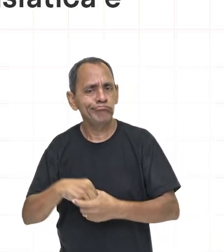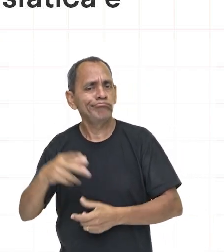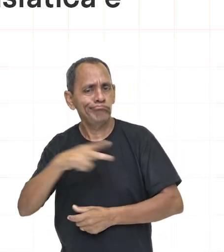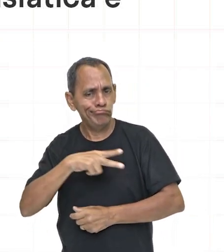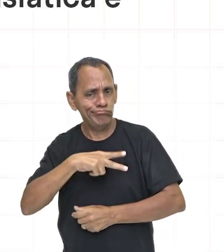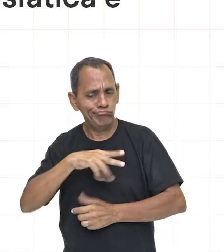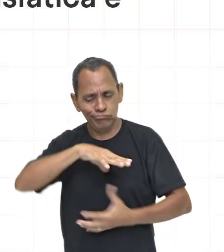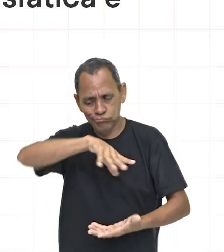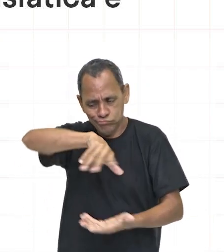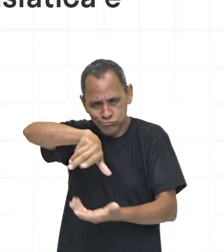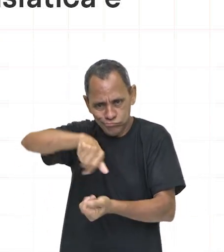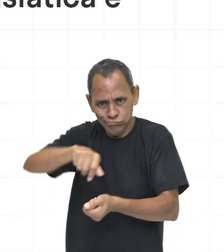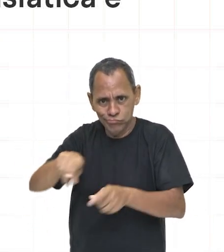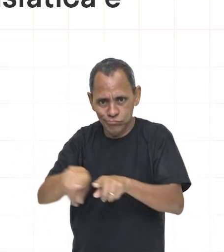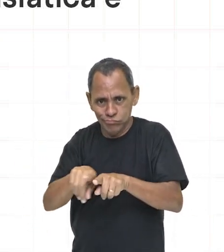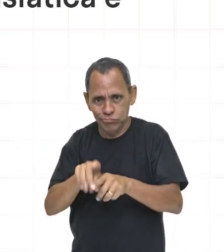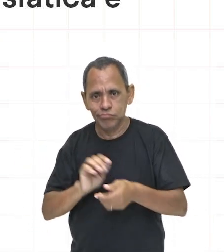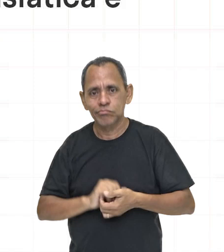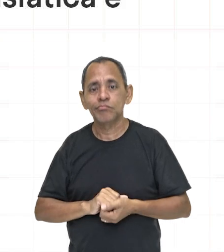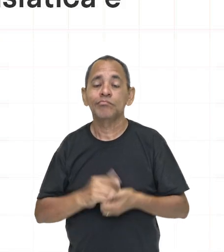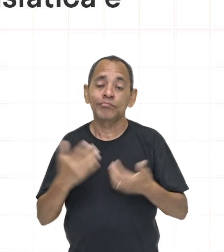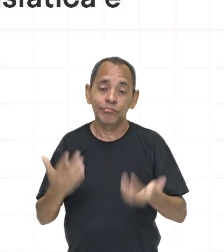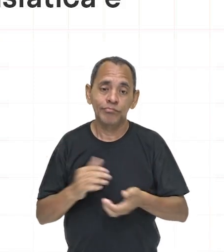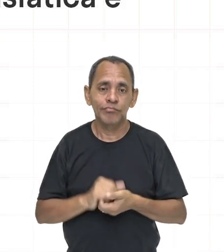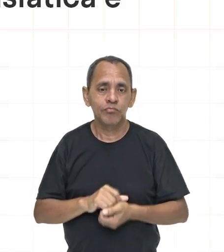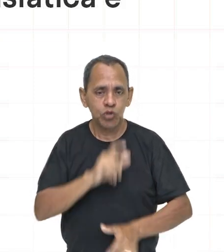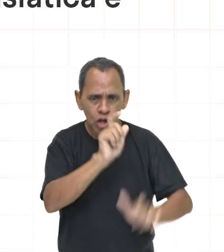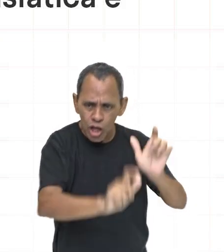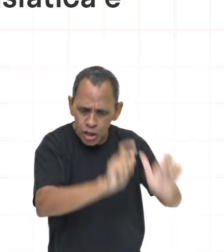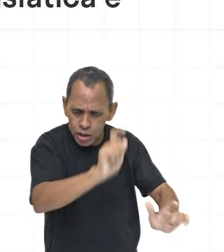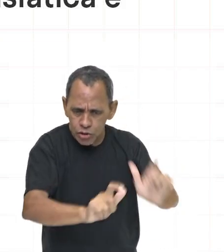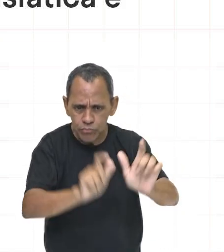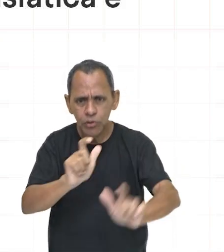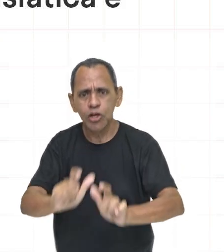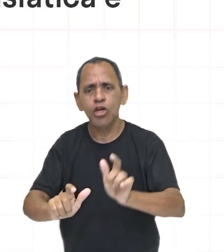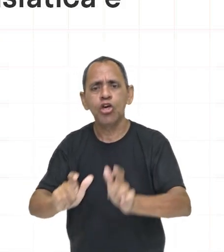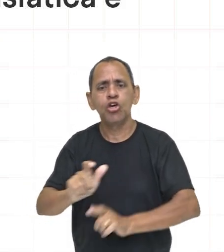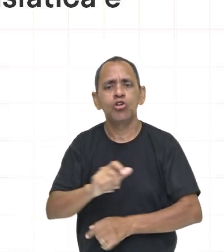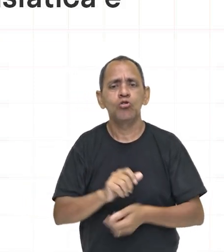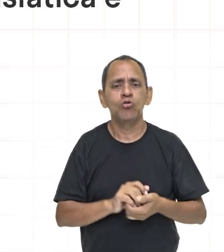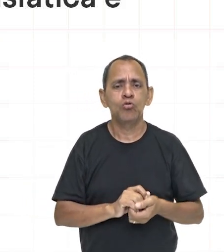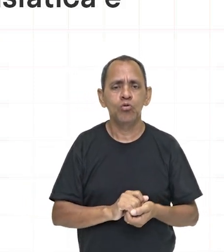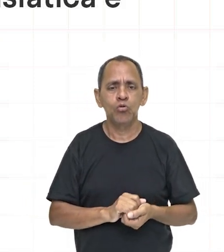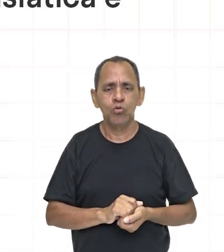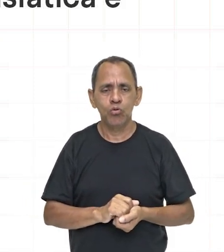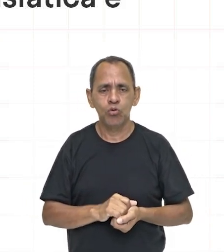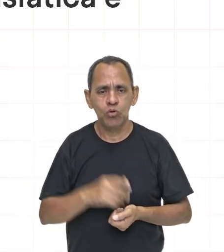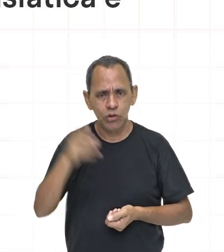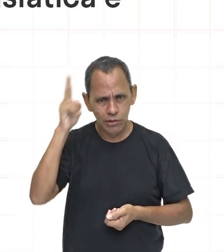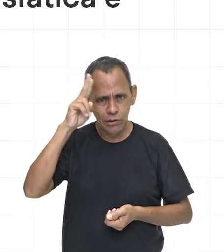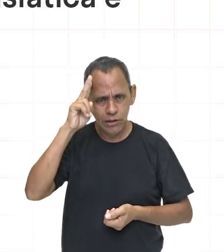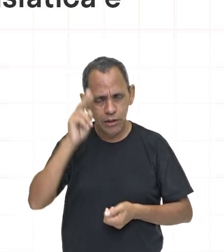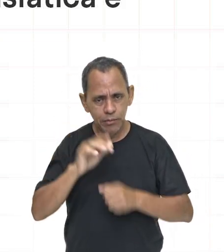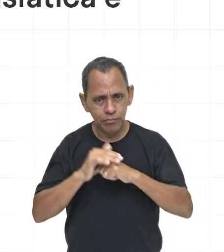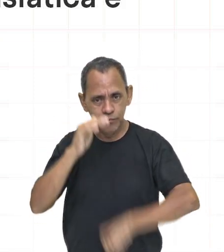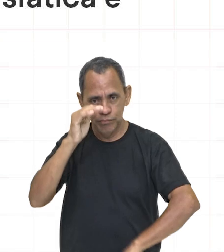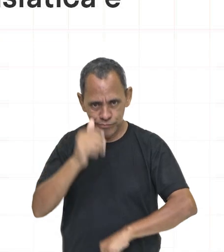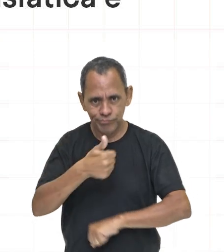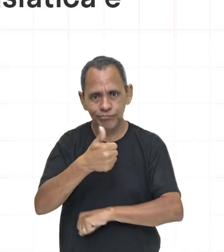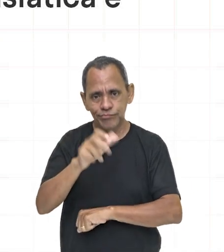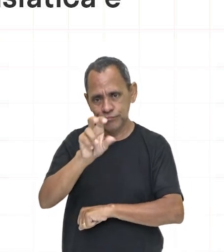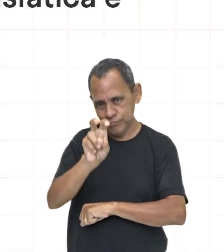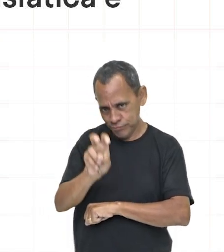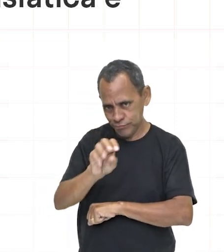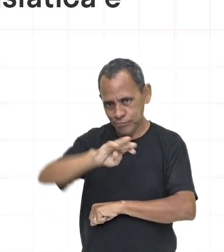todo. A maioria da população daqueles 15 milhões, né, mais de 15 milhões de habitantes que nós